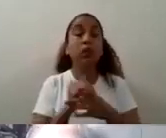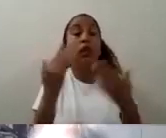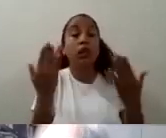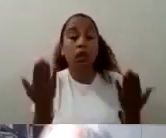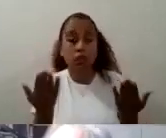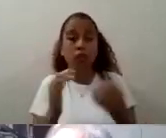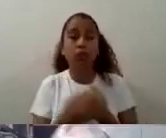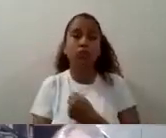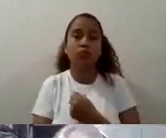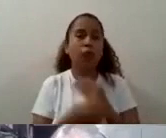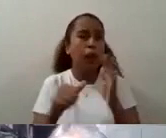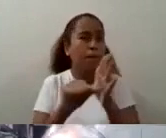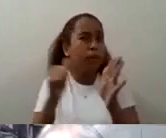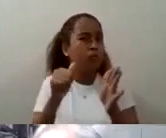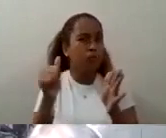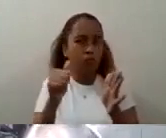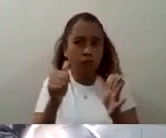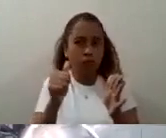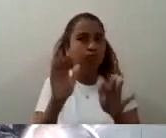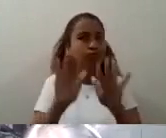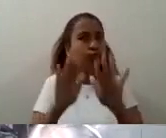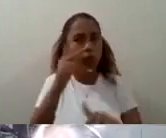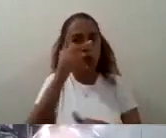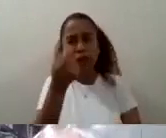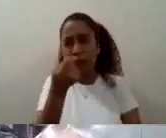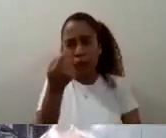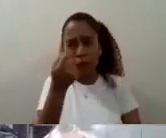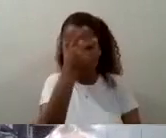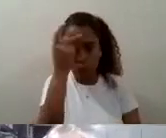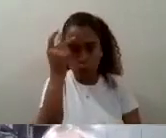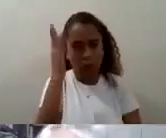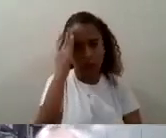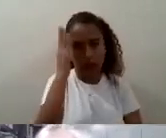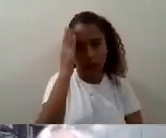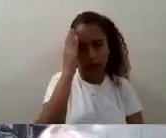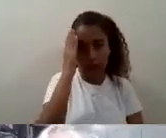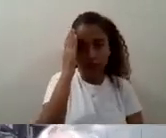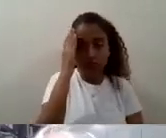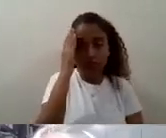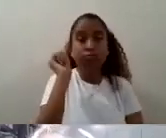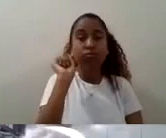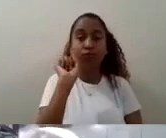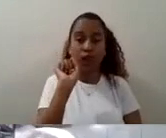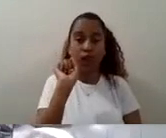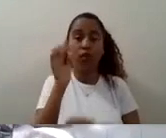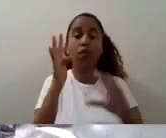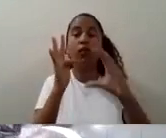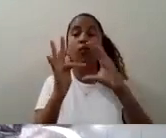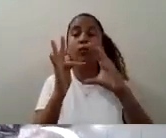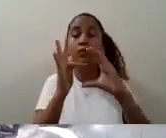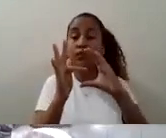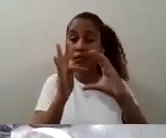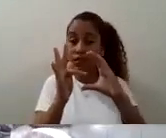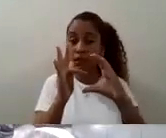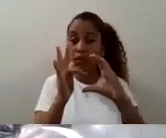Então, em primeiro lugar, talvez poucas pessoas tenham conhecimento de que a campanha da